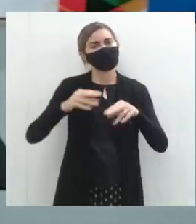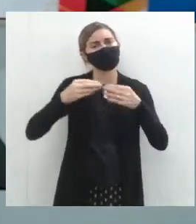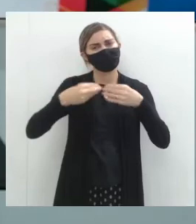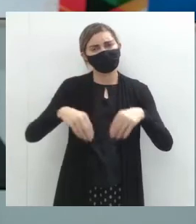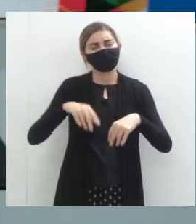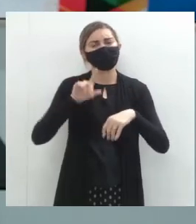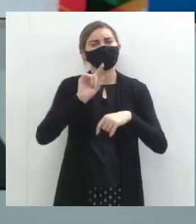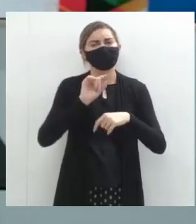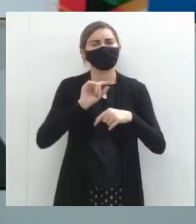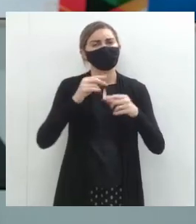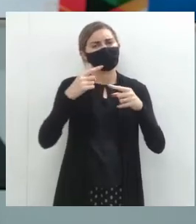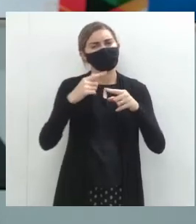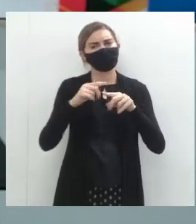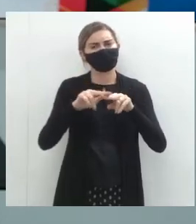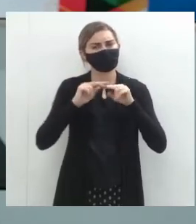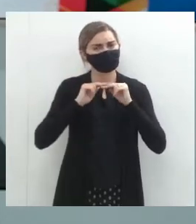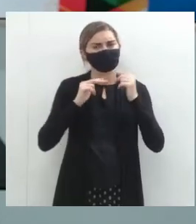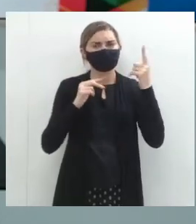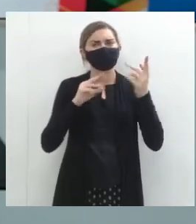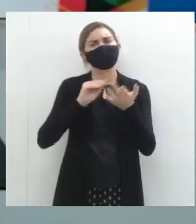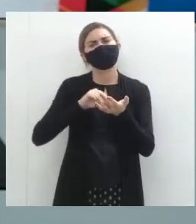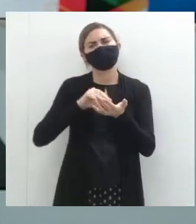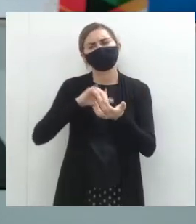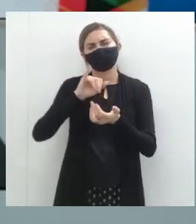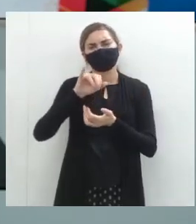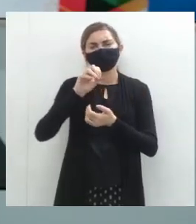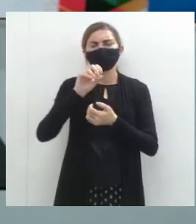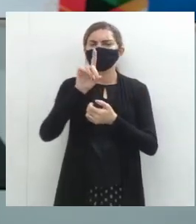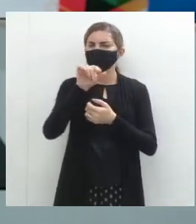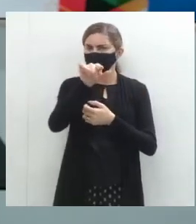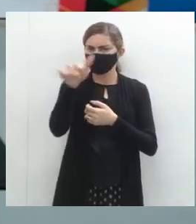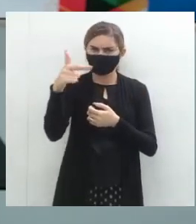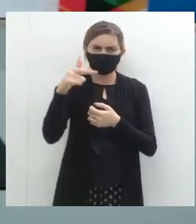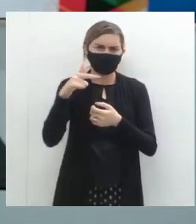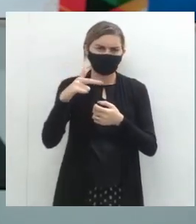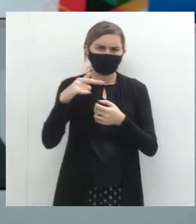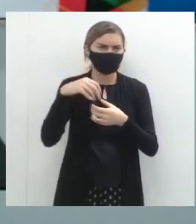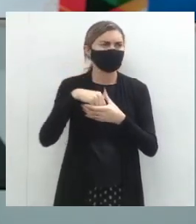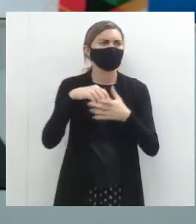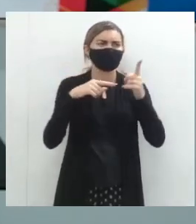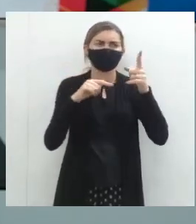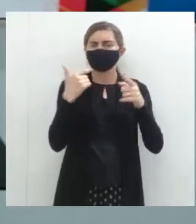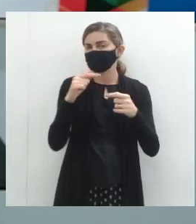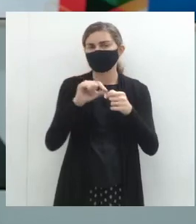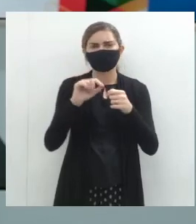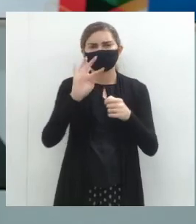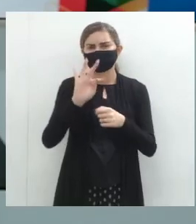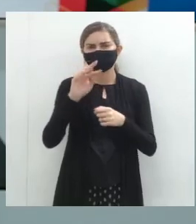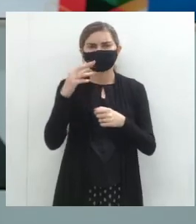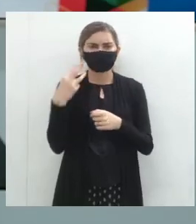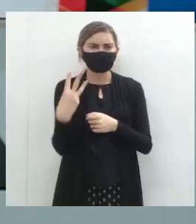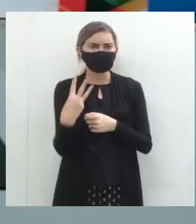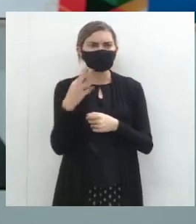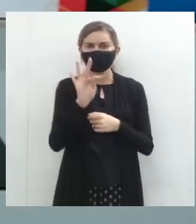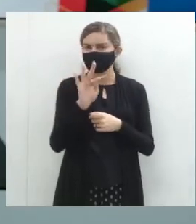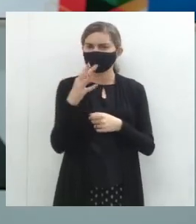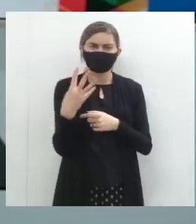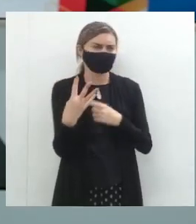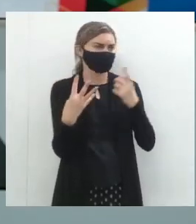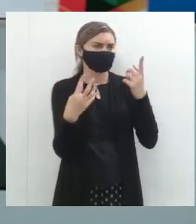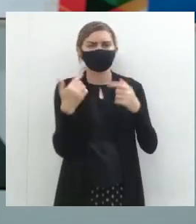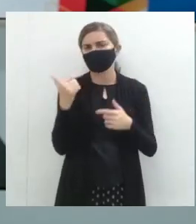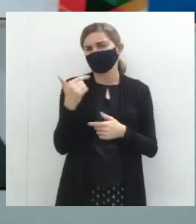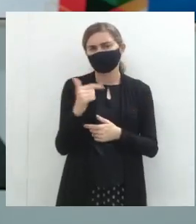provocado por uma deficiência de iodo, porque quando você não tem iodo, você não produz, ó, esses 2